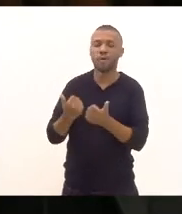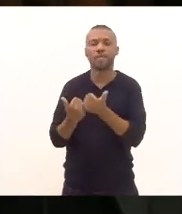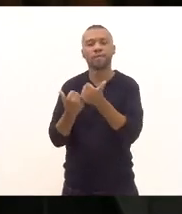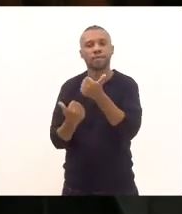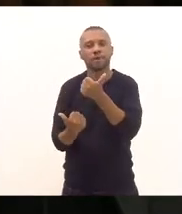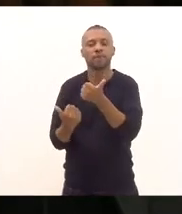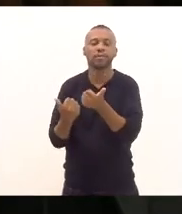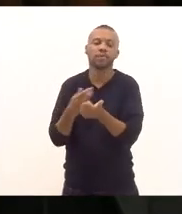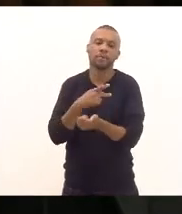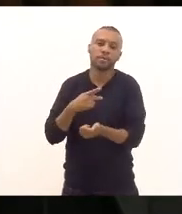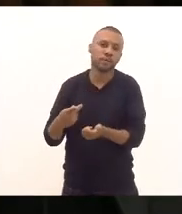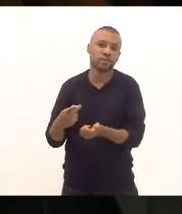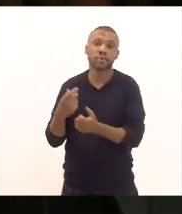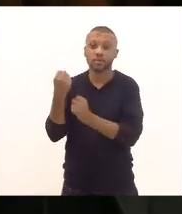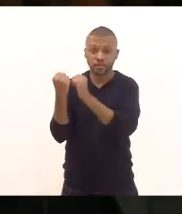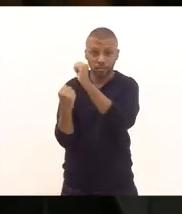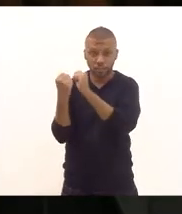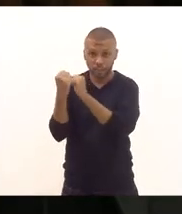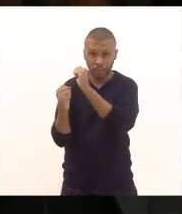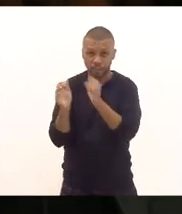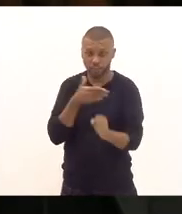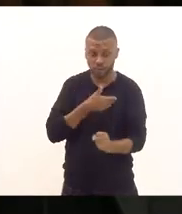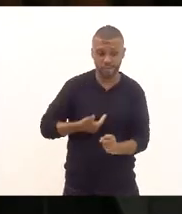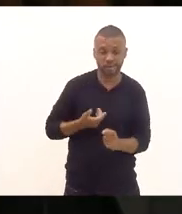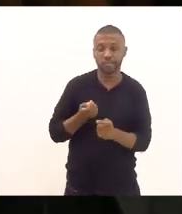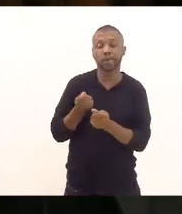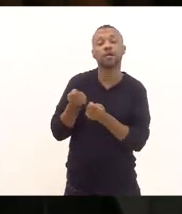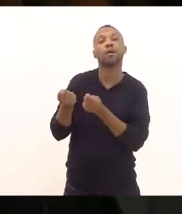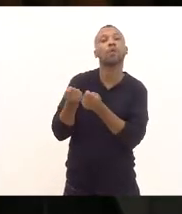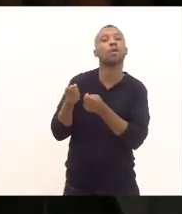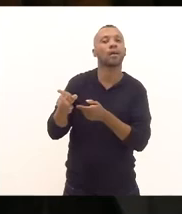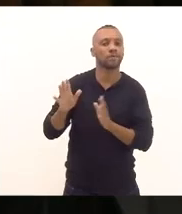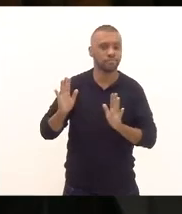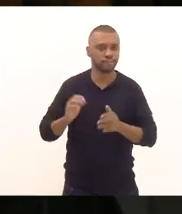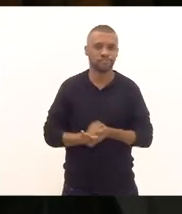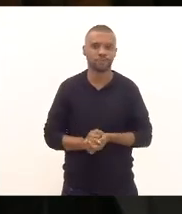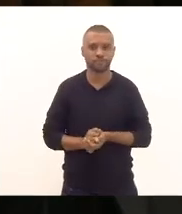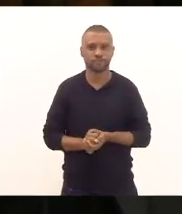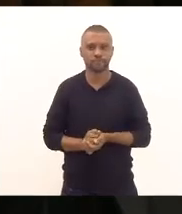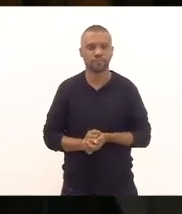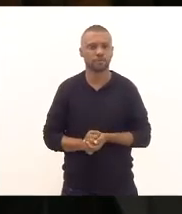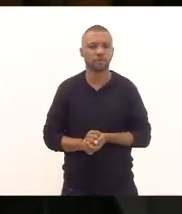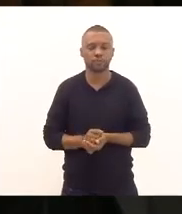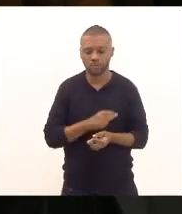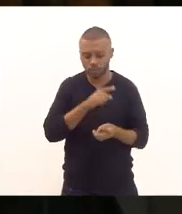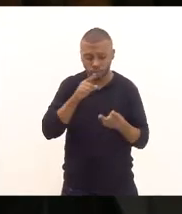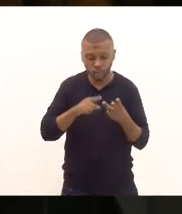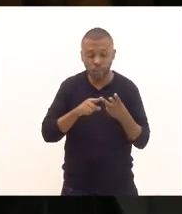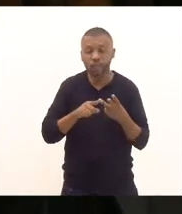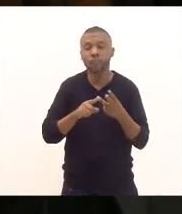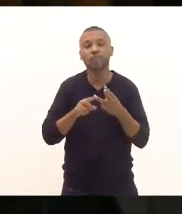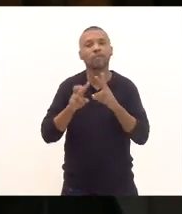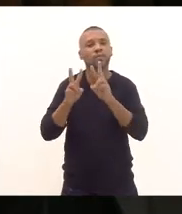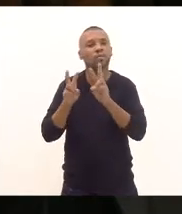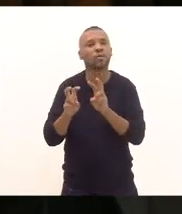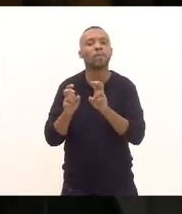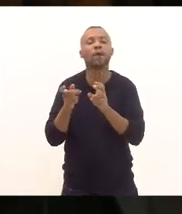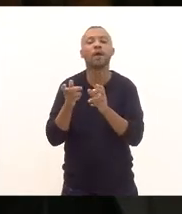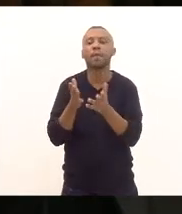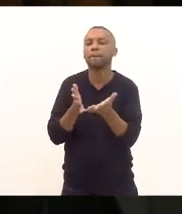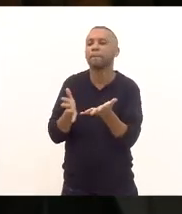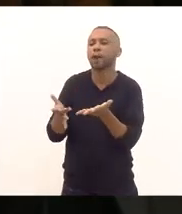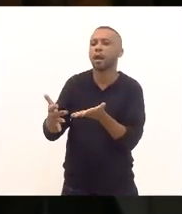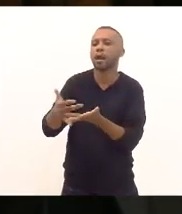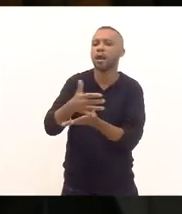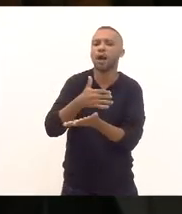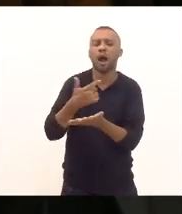de empresas que serão reguladas um terceiro ponto diz respeito à arrecadação agência tem que